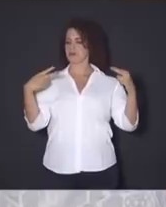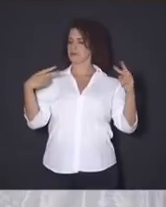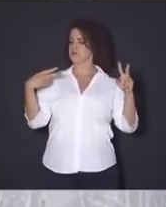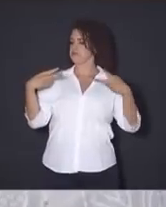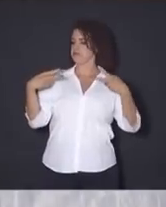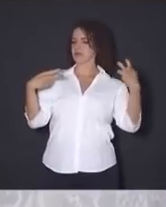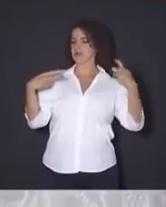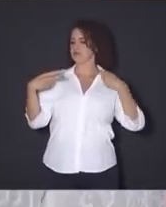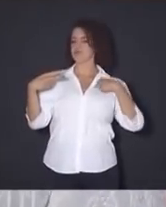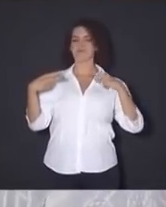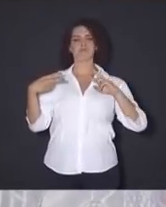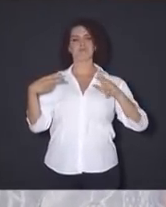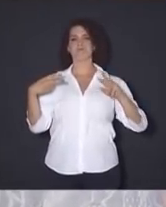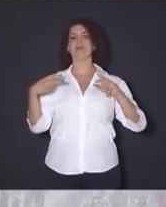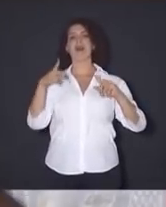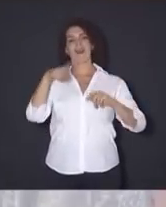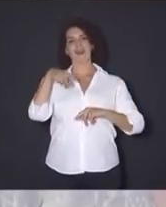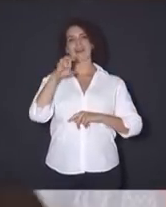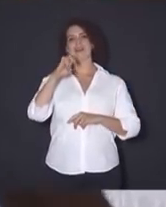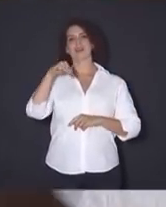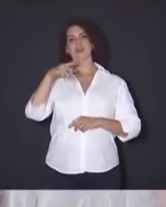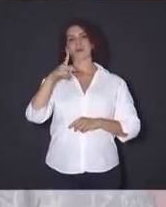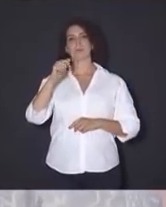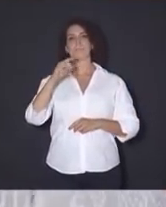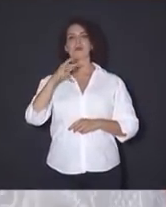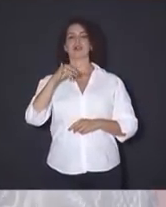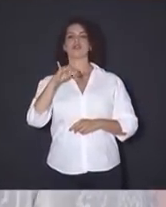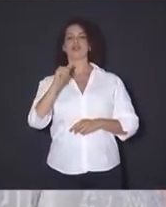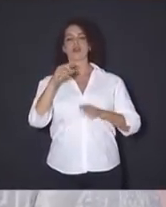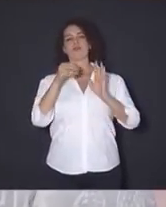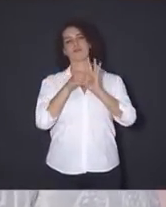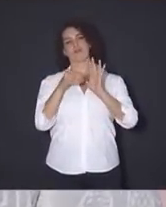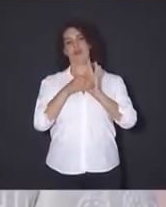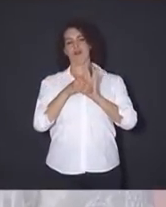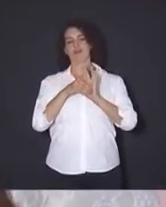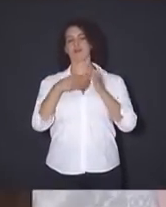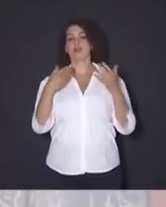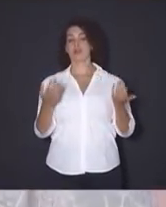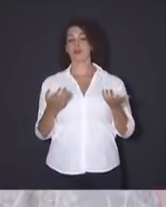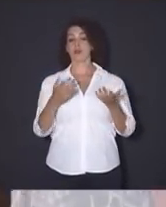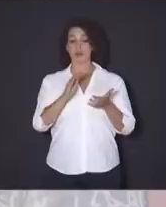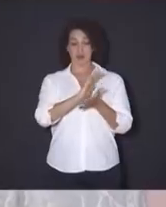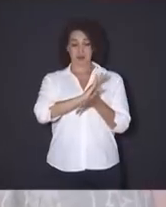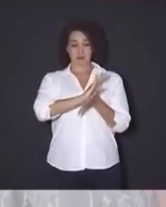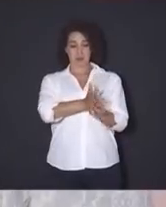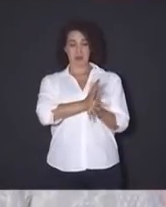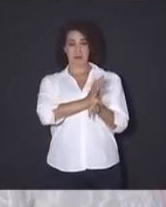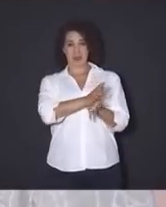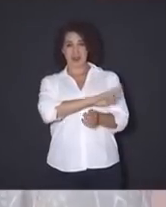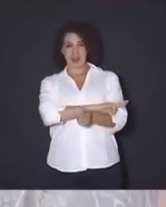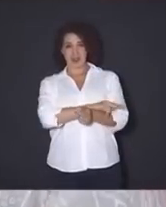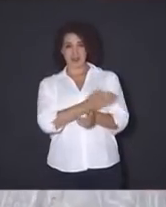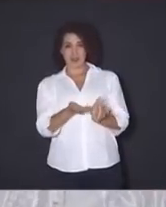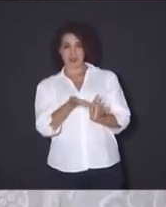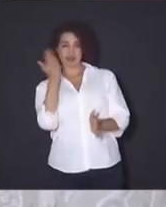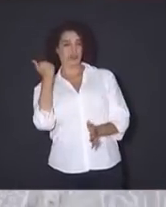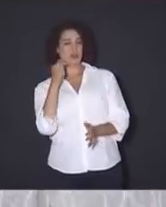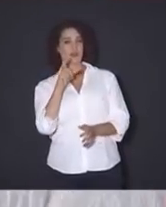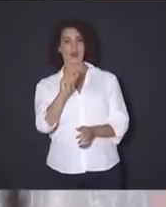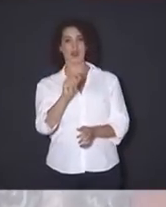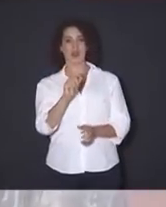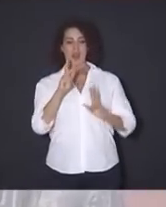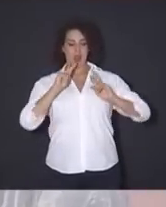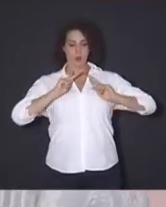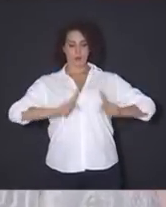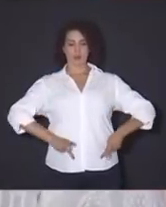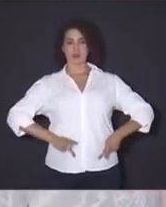racismo aqui né a primeira coisa que lhe tira é que a humanidade do outro quando você diz o humanismo você acha que